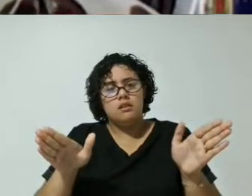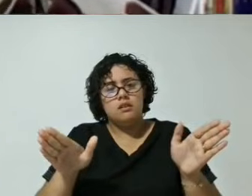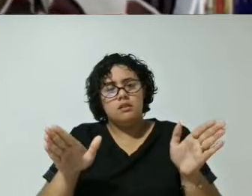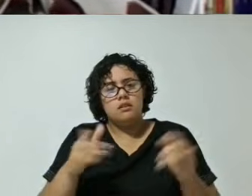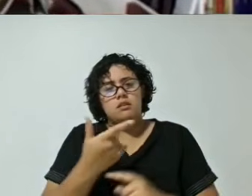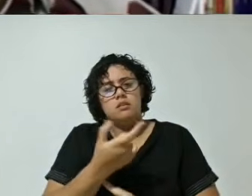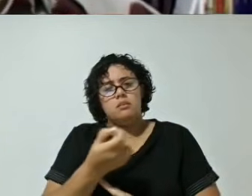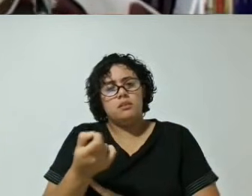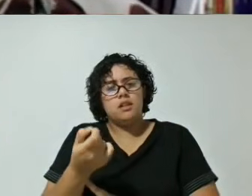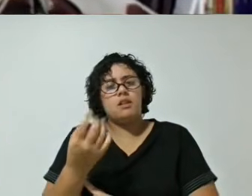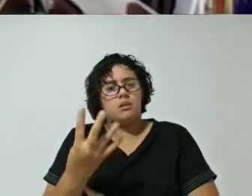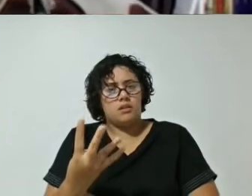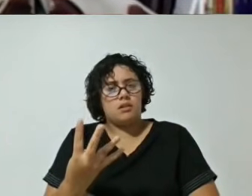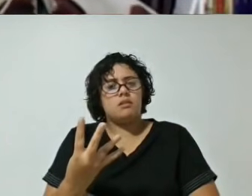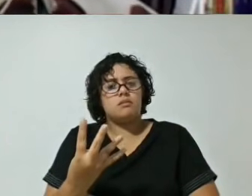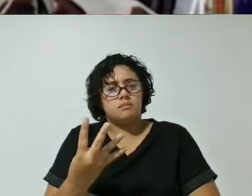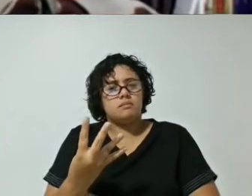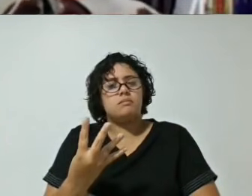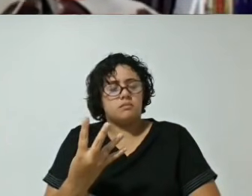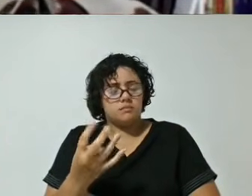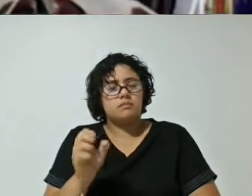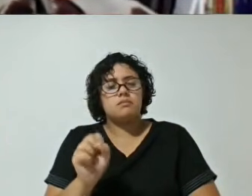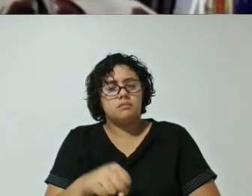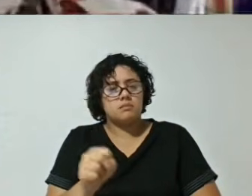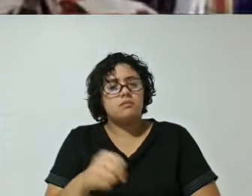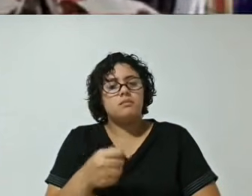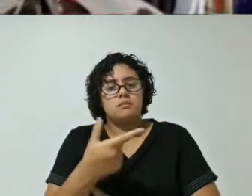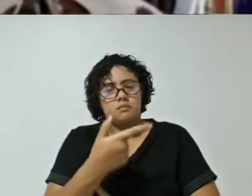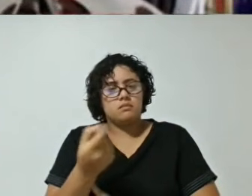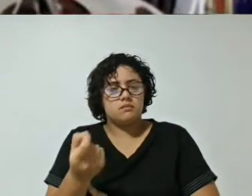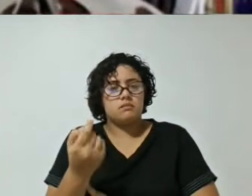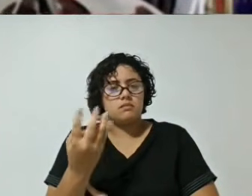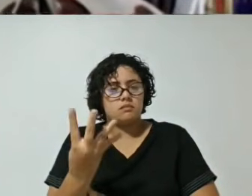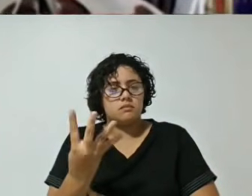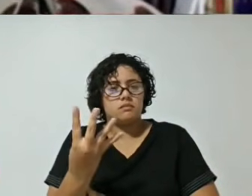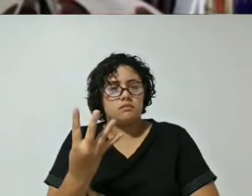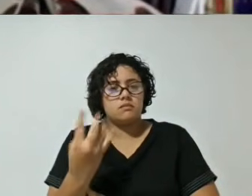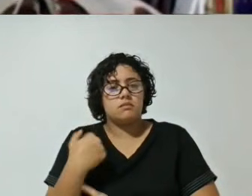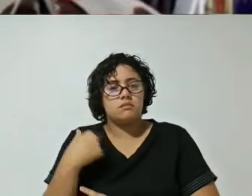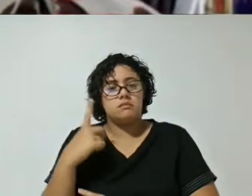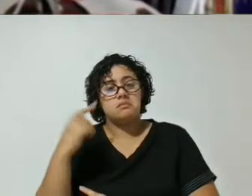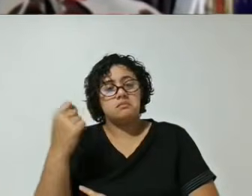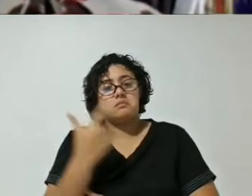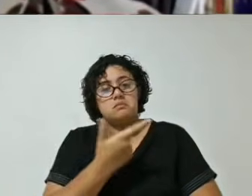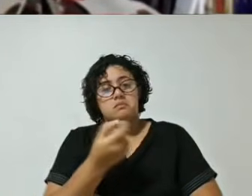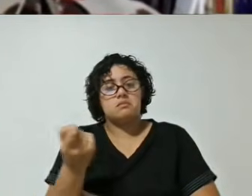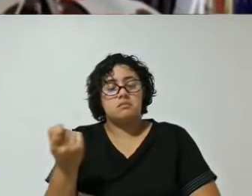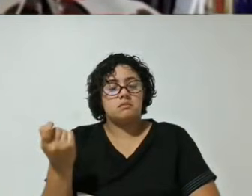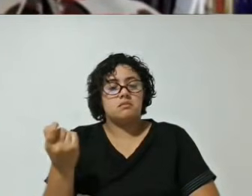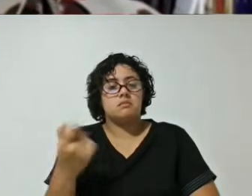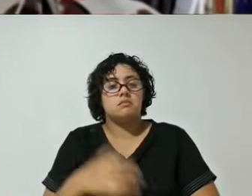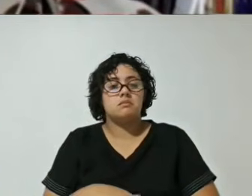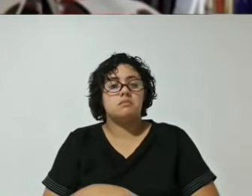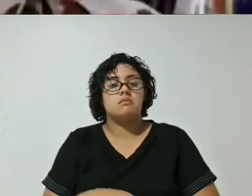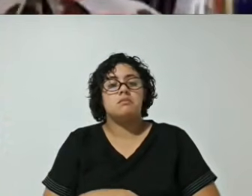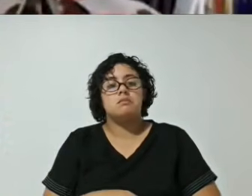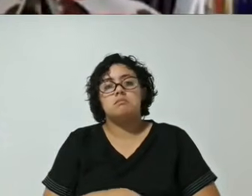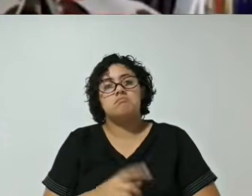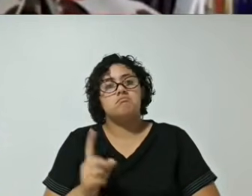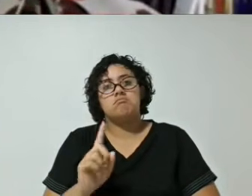2004, né? 2004? É, 2004, 2004. né? Pois bem. Isso. Eu saí em 2000. Eu ainda não peguei